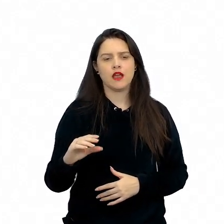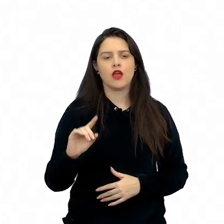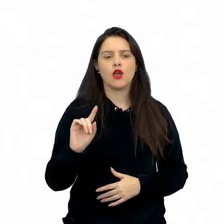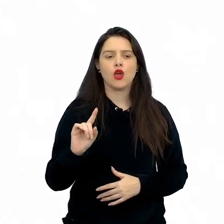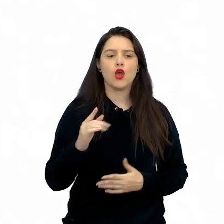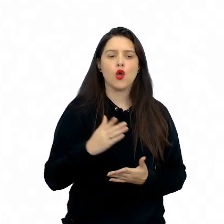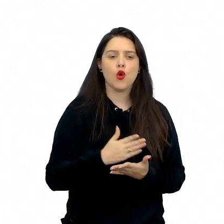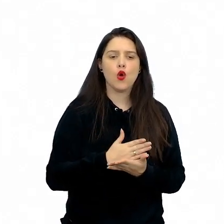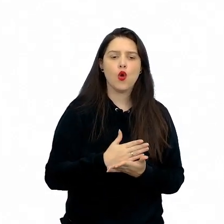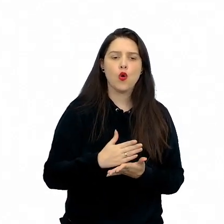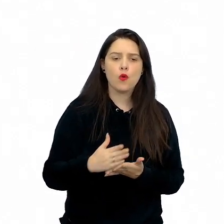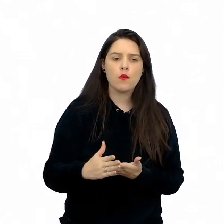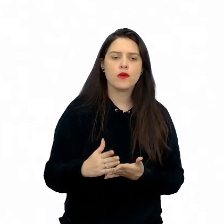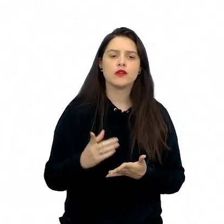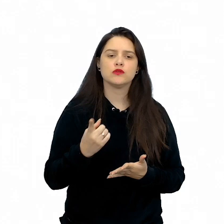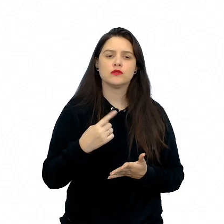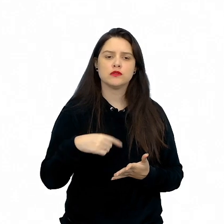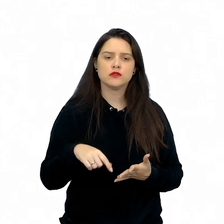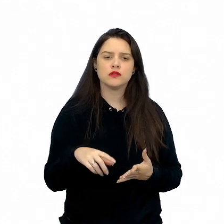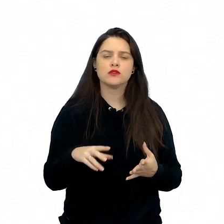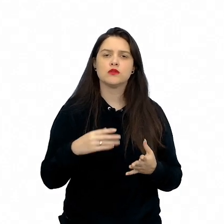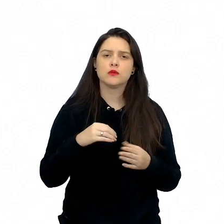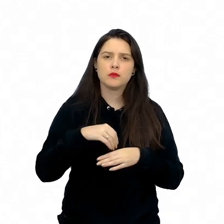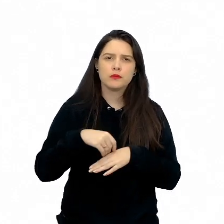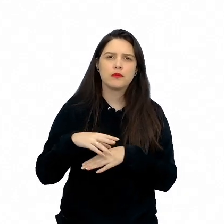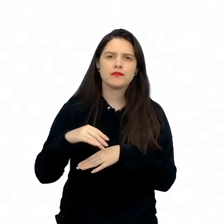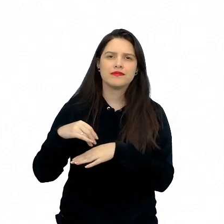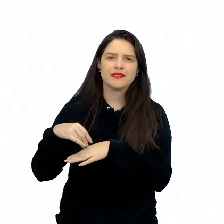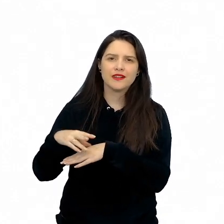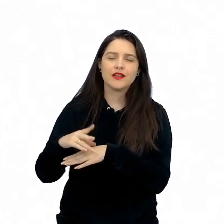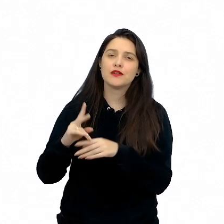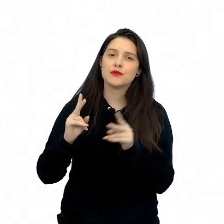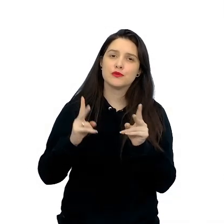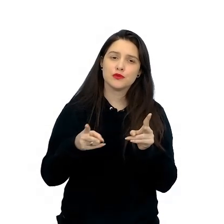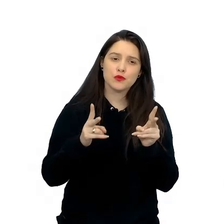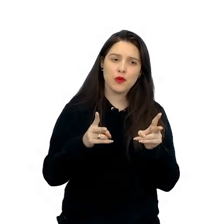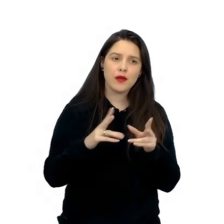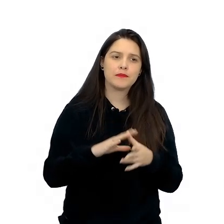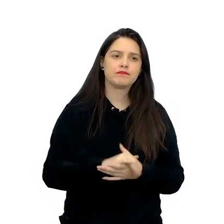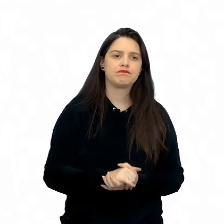momento de desdobramento, né? Espaço da formação continuada.